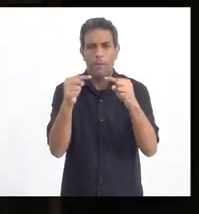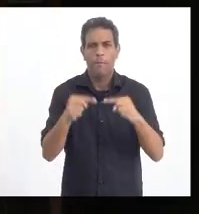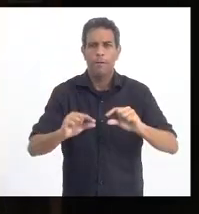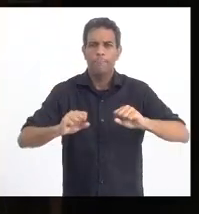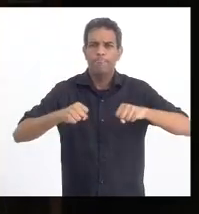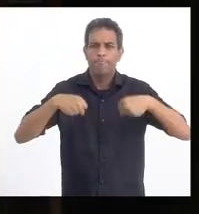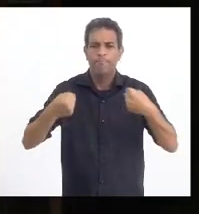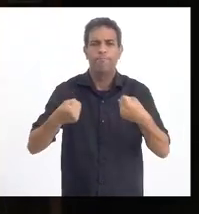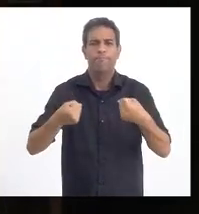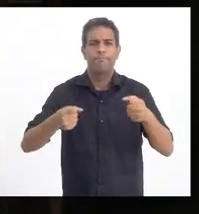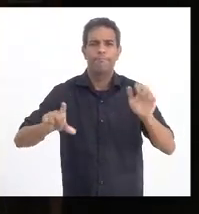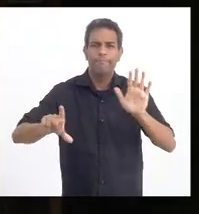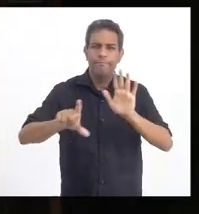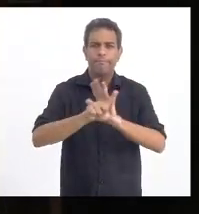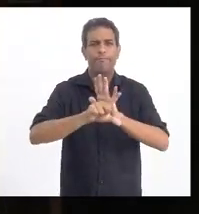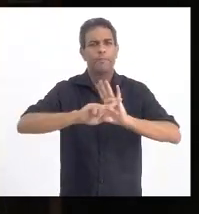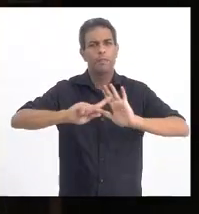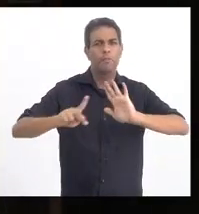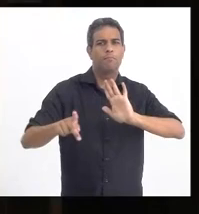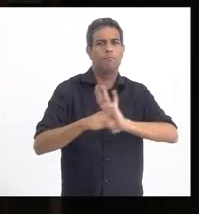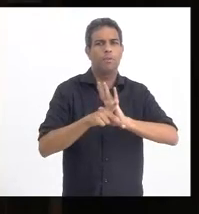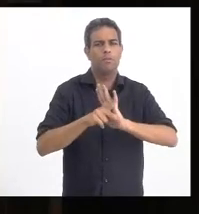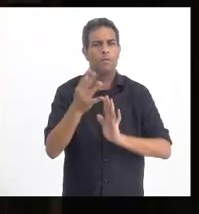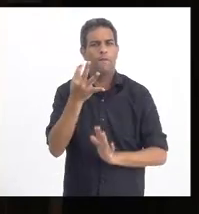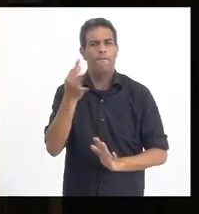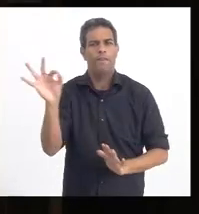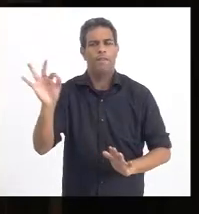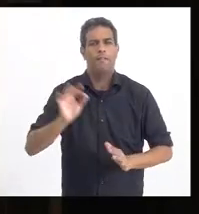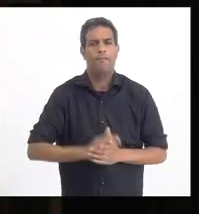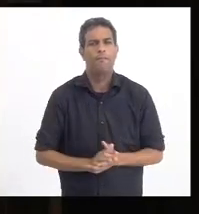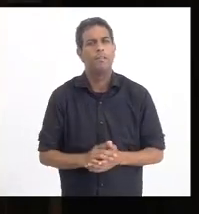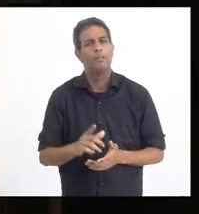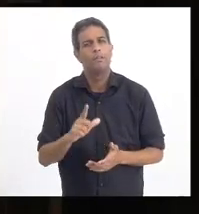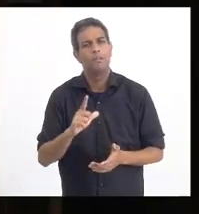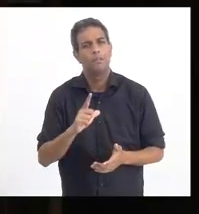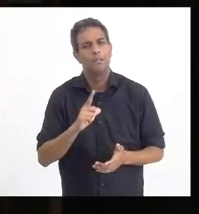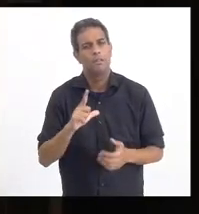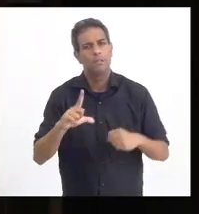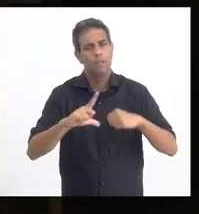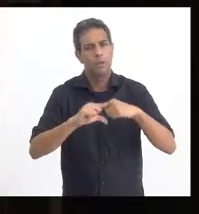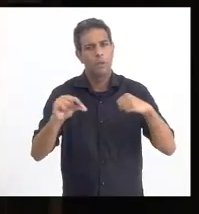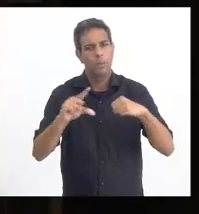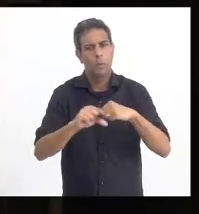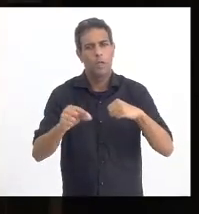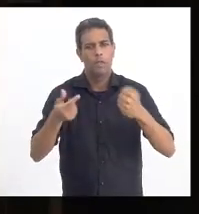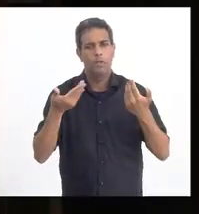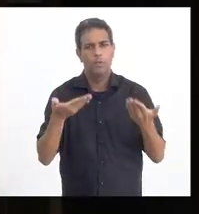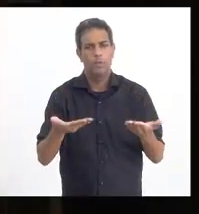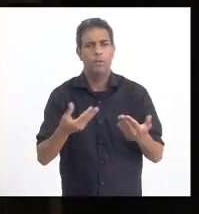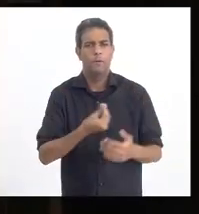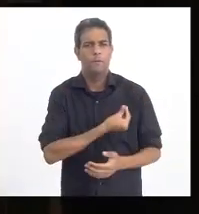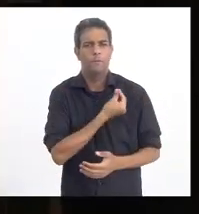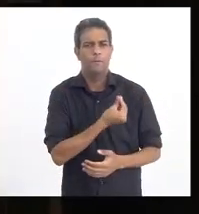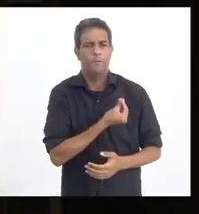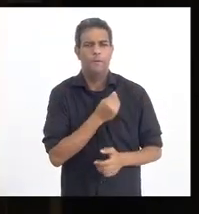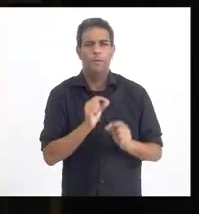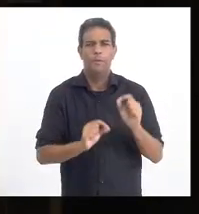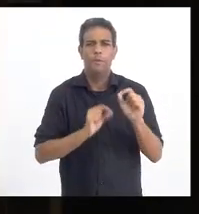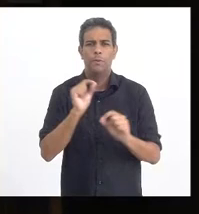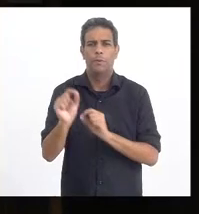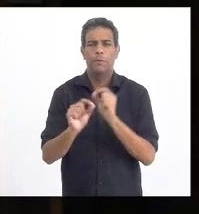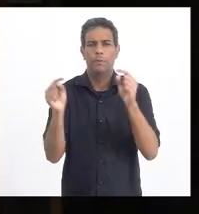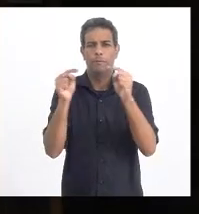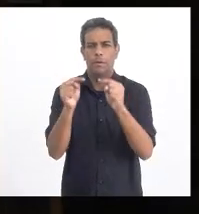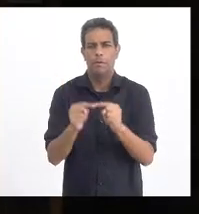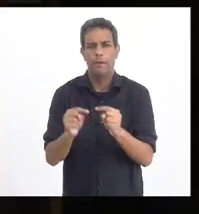impostas pela lei foi pela própria lei federal existe um artigo aqui foi tratado aqui participando das audiências como